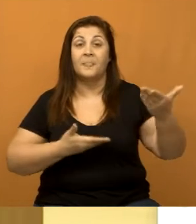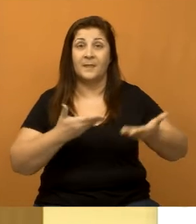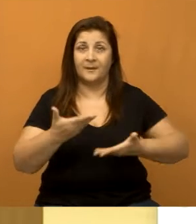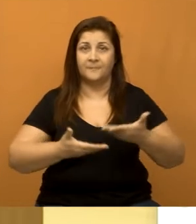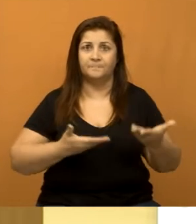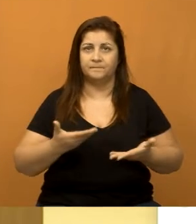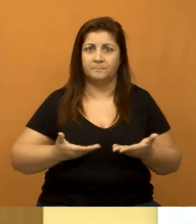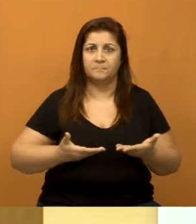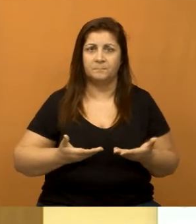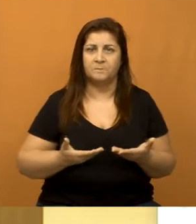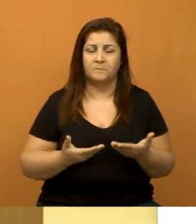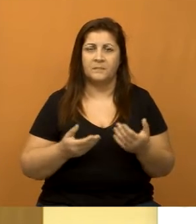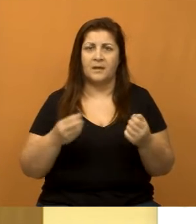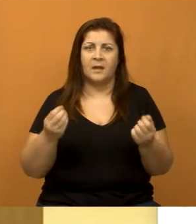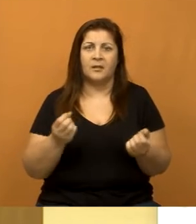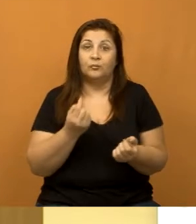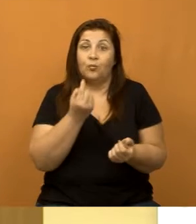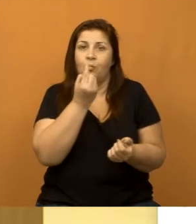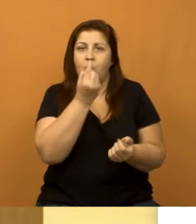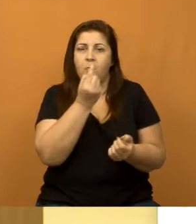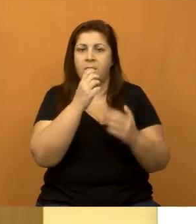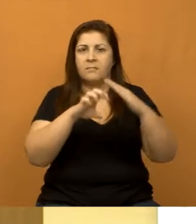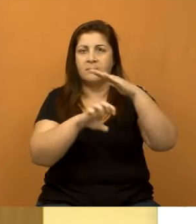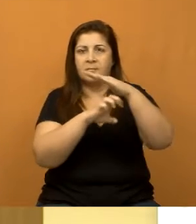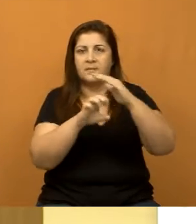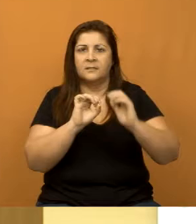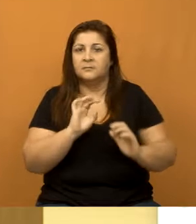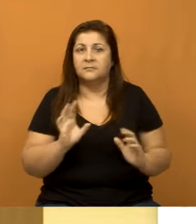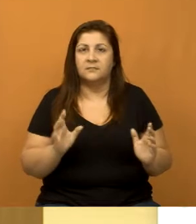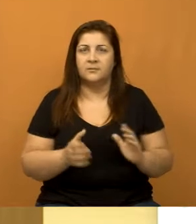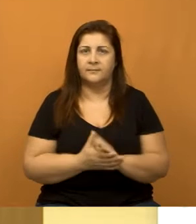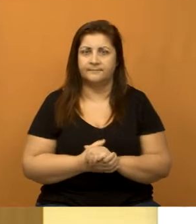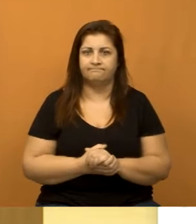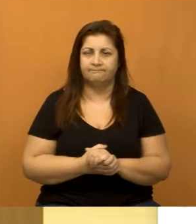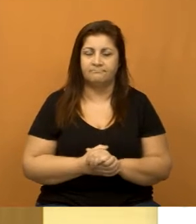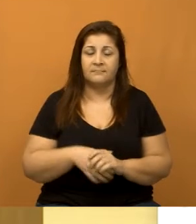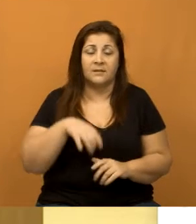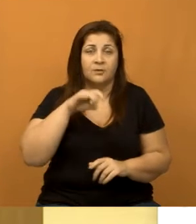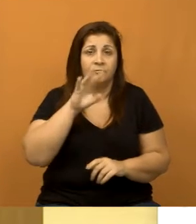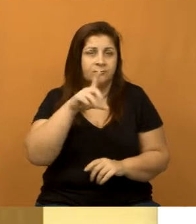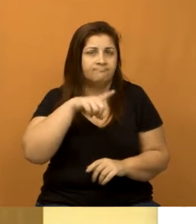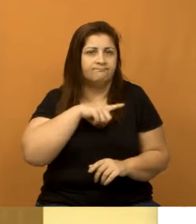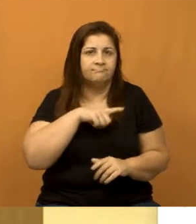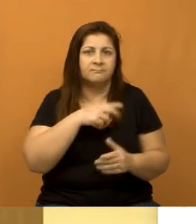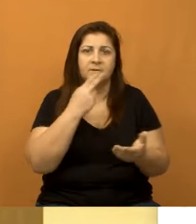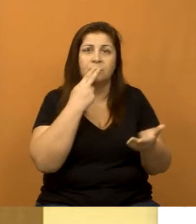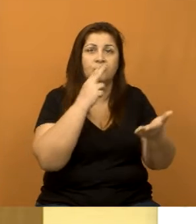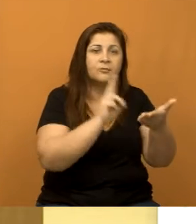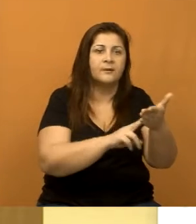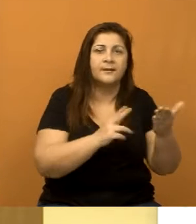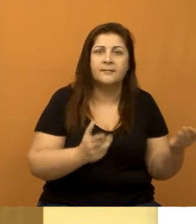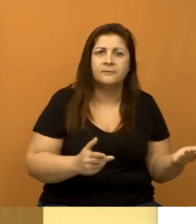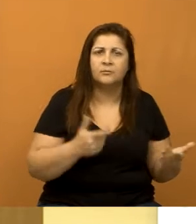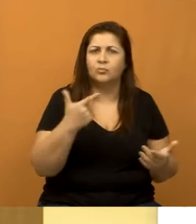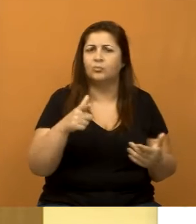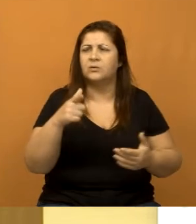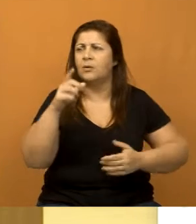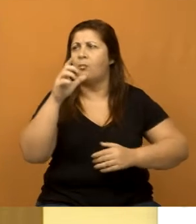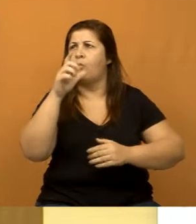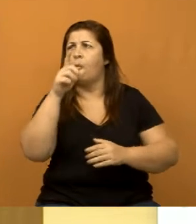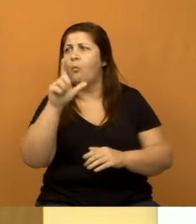executado em regime de monopólio pela União. Ele só é feito através dos correios. Não existe outra empresa